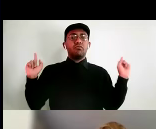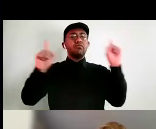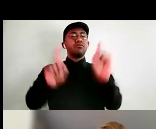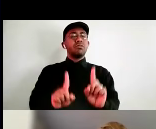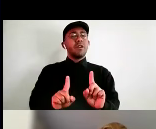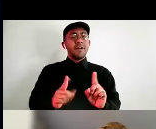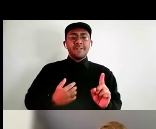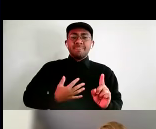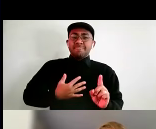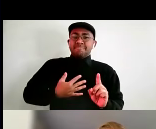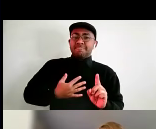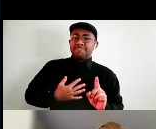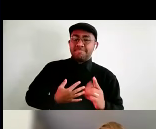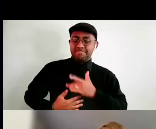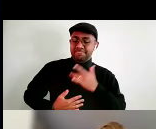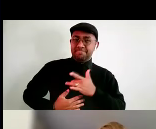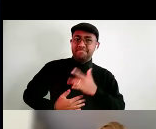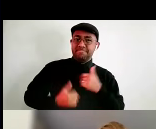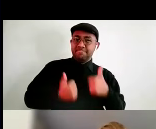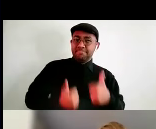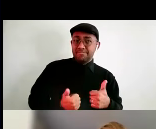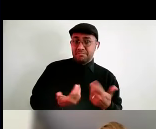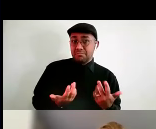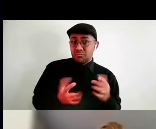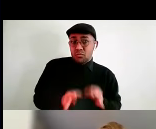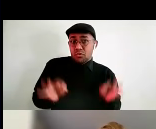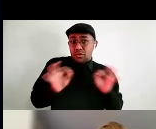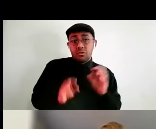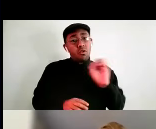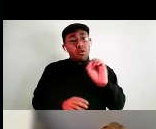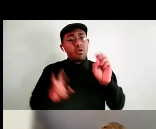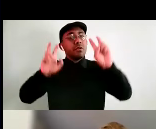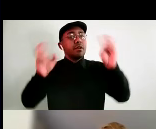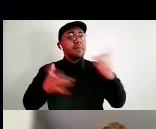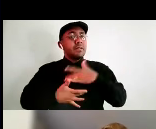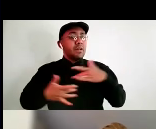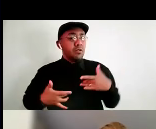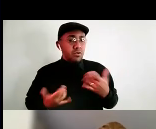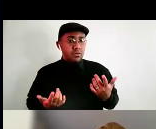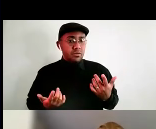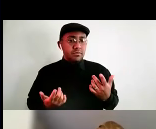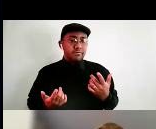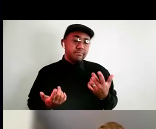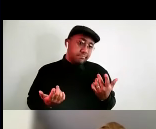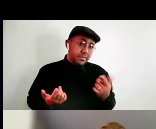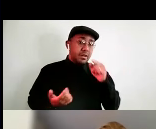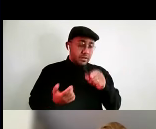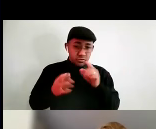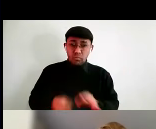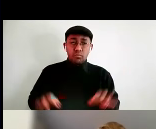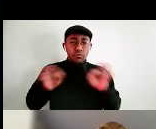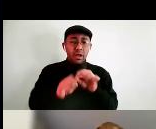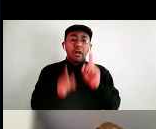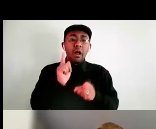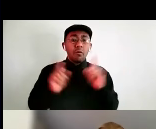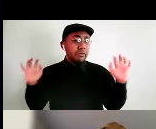nos ajuda, as pessoas que trabalhamos no âmbito da saúde pública, porque porque pode